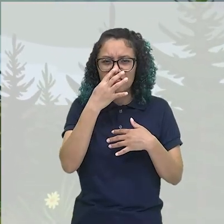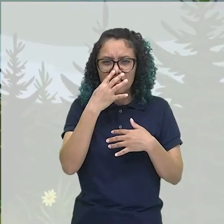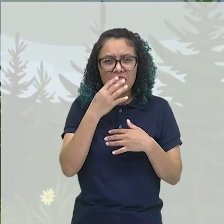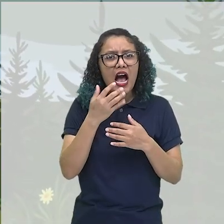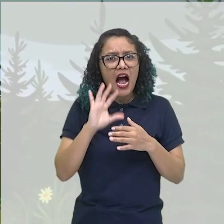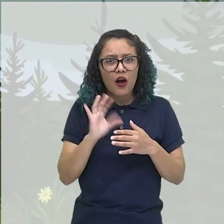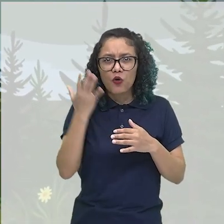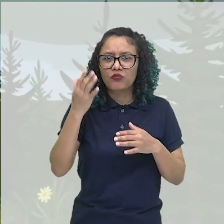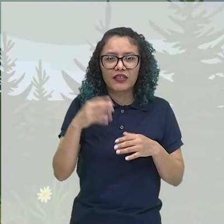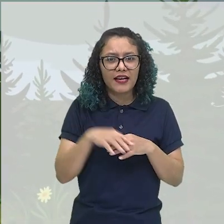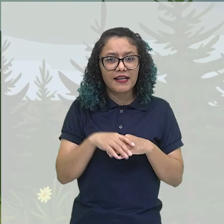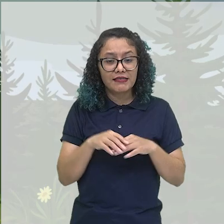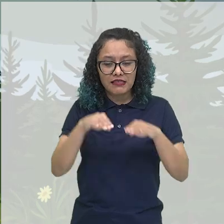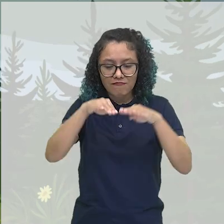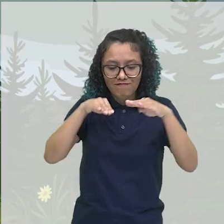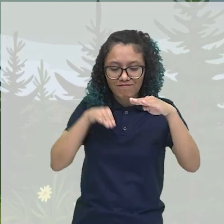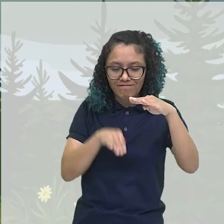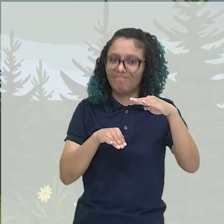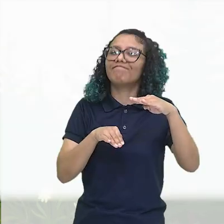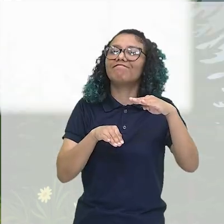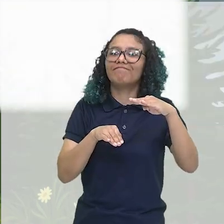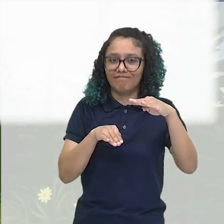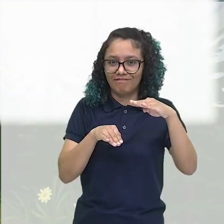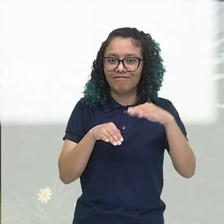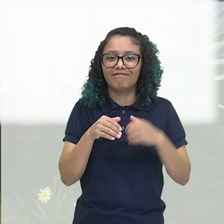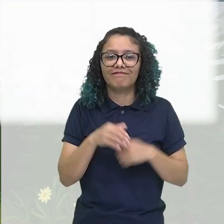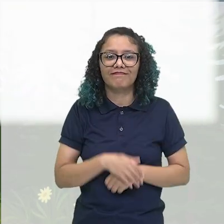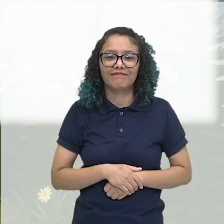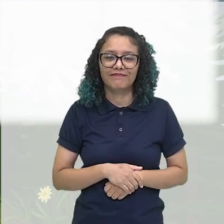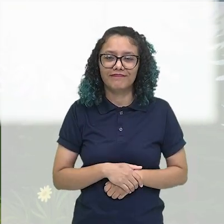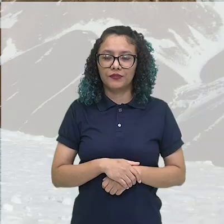bem debaixo dos nossos pés.